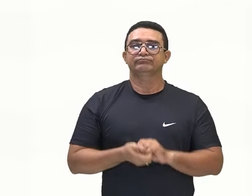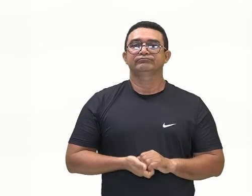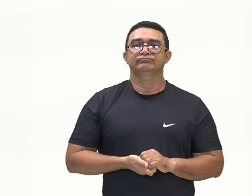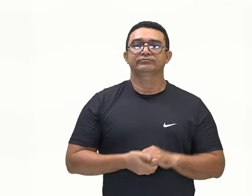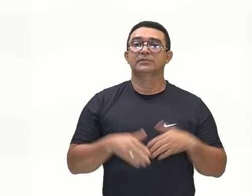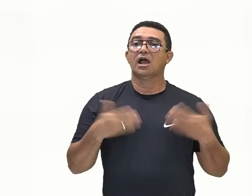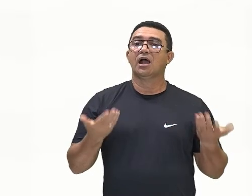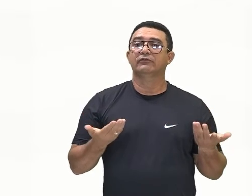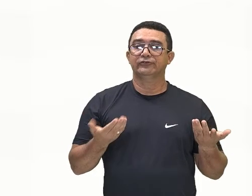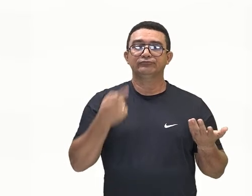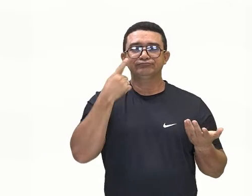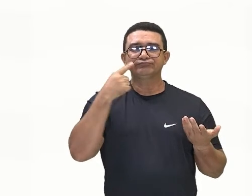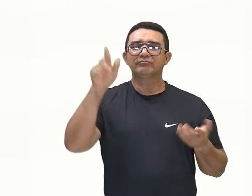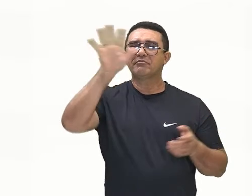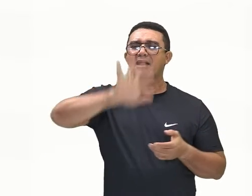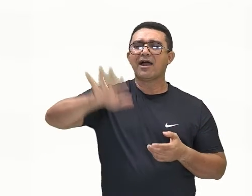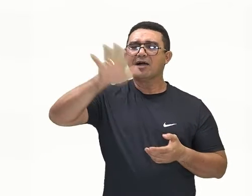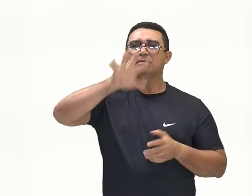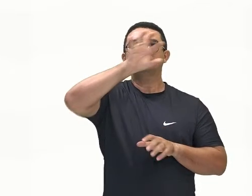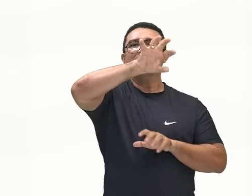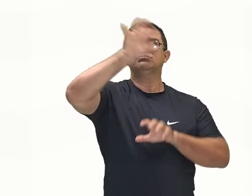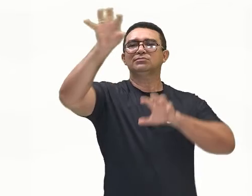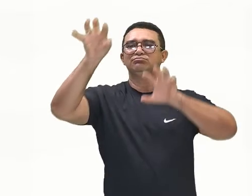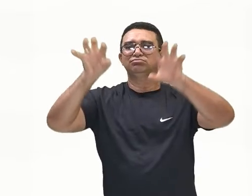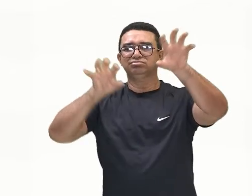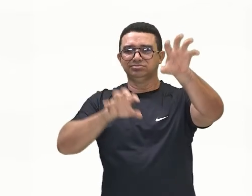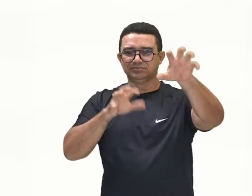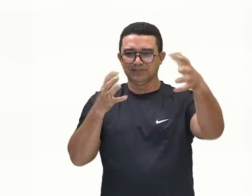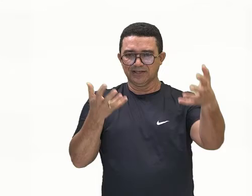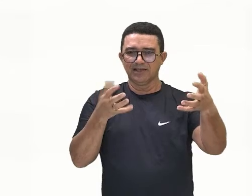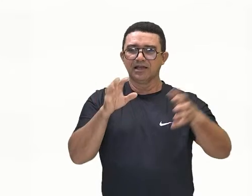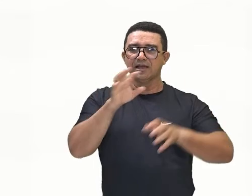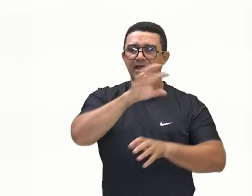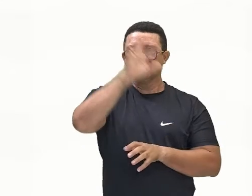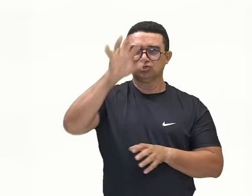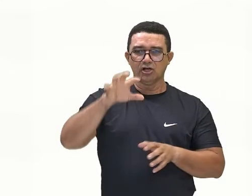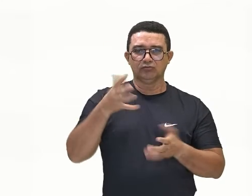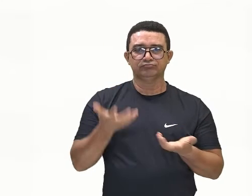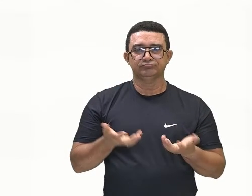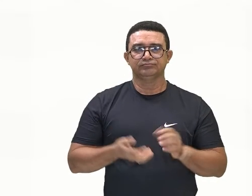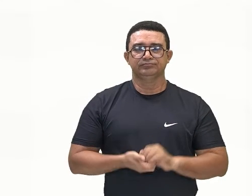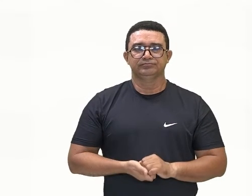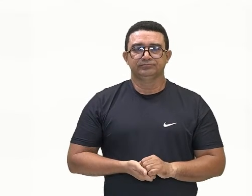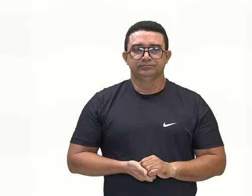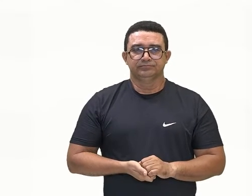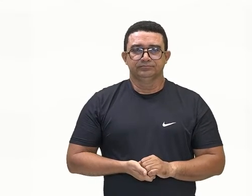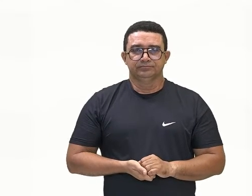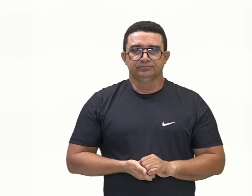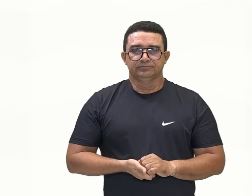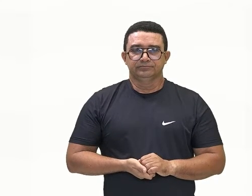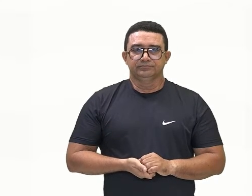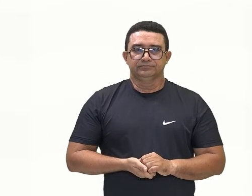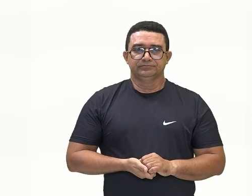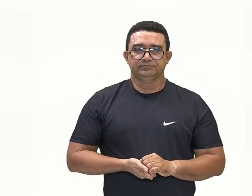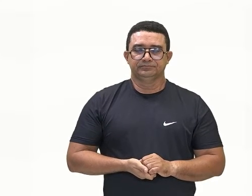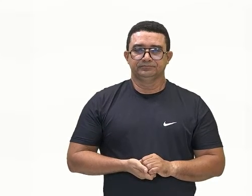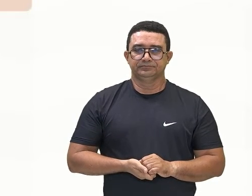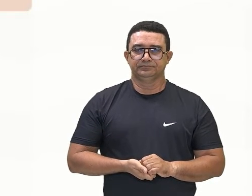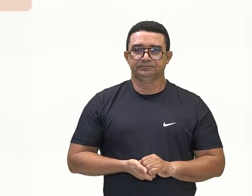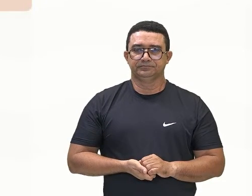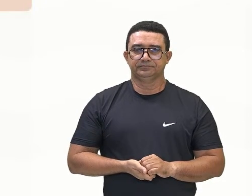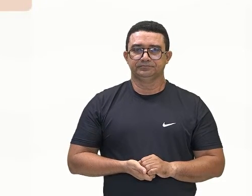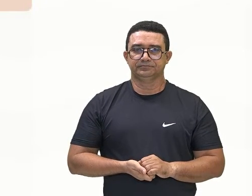essas populações que se concentraram, né? Sendo essa forma de miscigenação tida por muitos como a que ocorreu com a